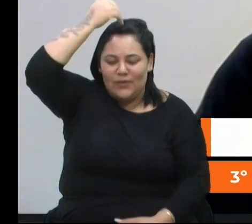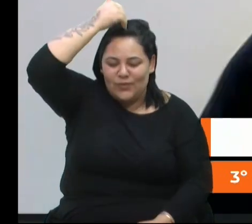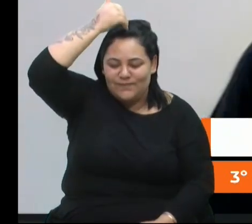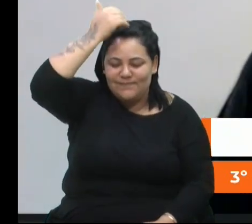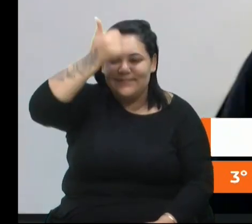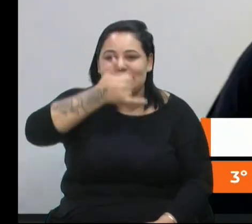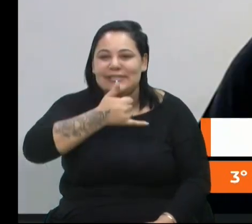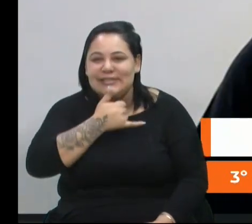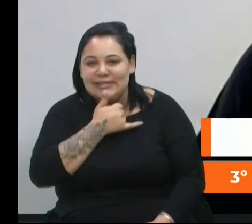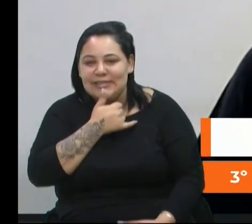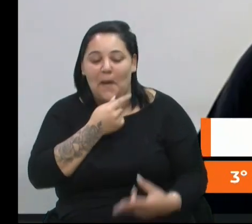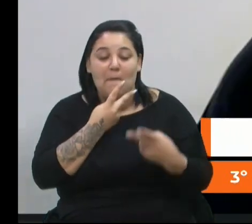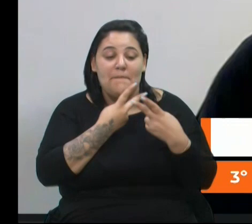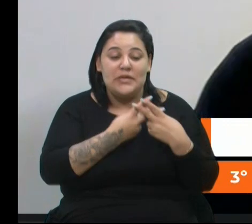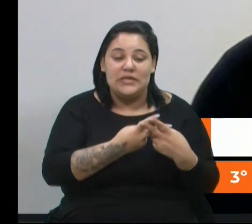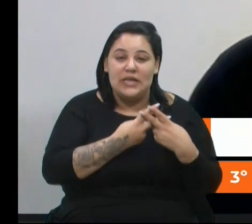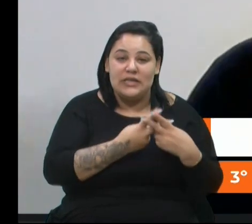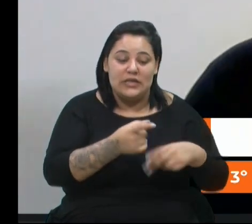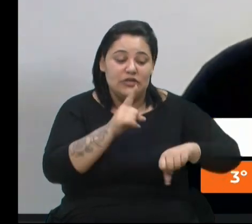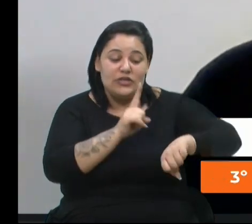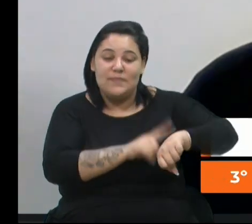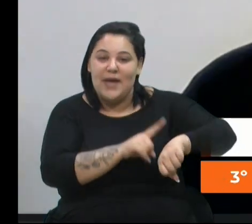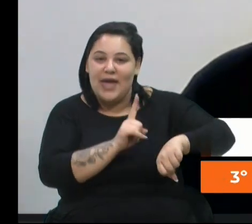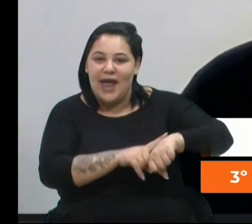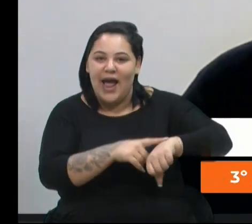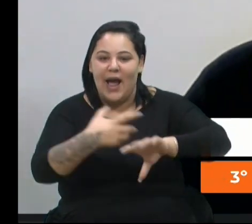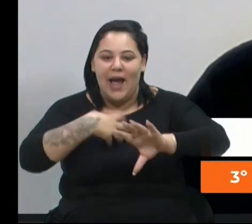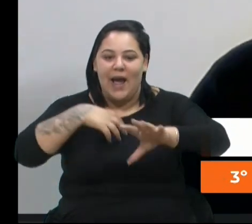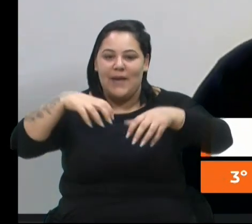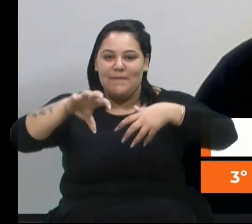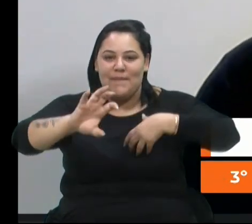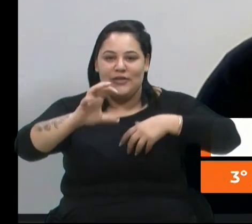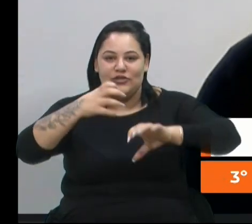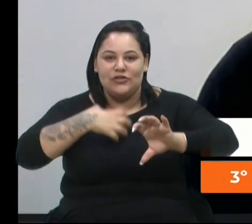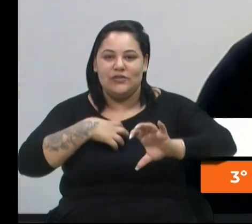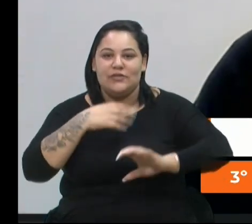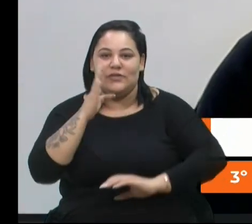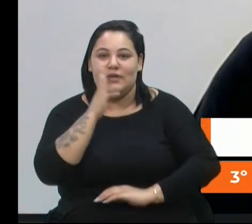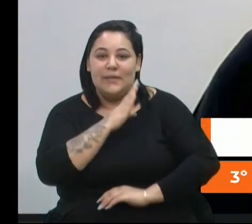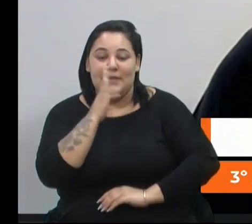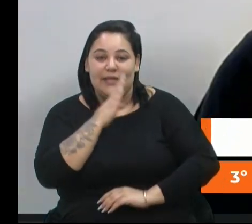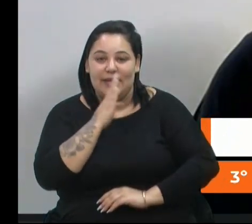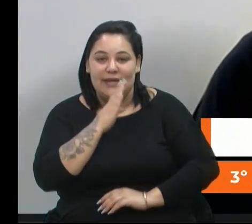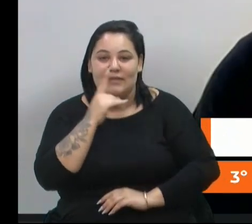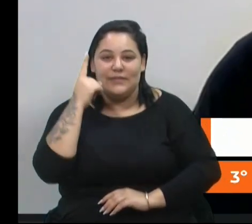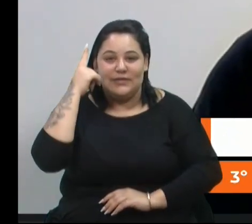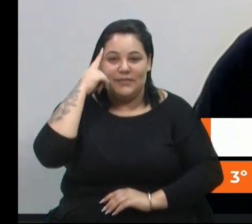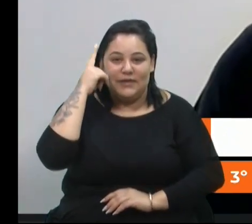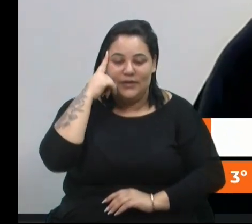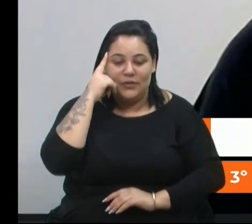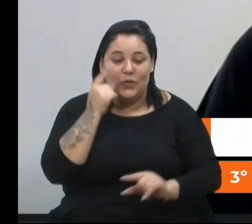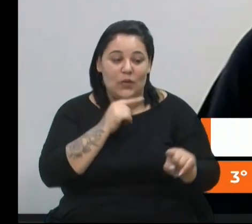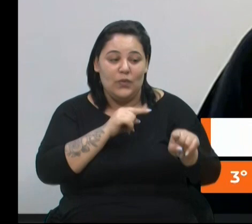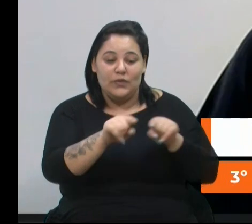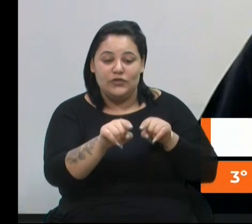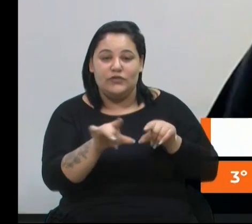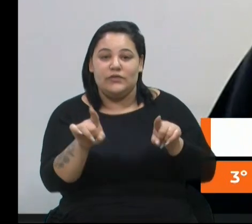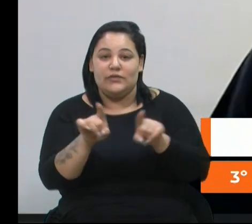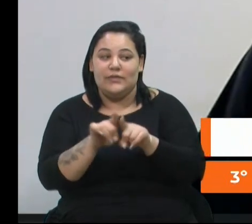à paciência de esperar o tempo do outro, agilidade de pensamento, competitividade,